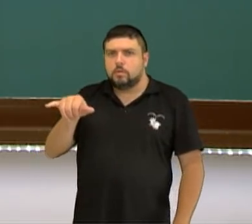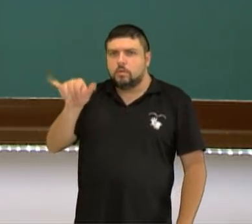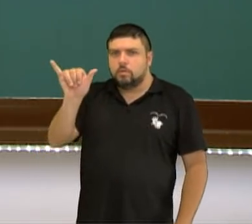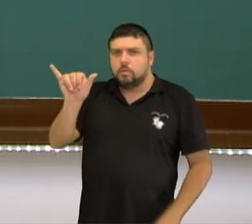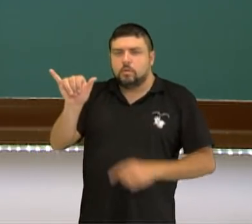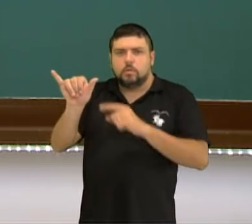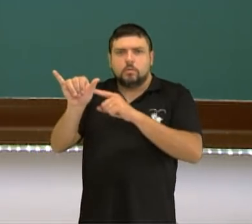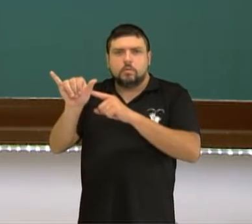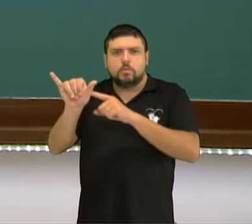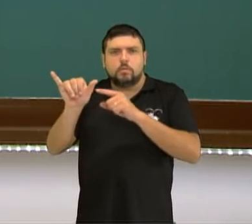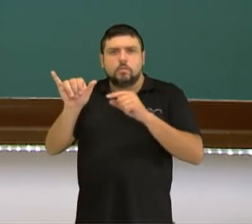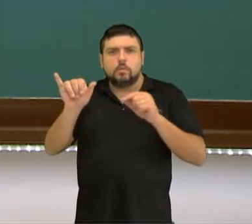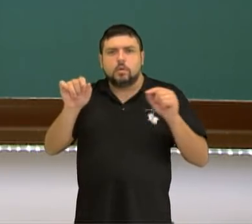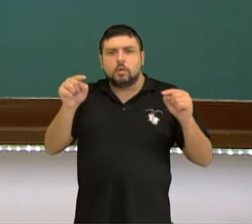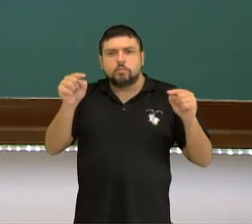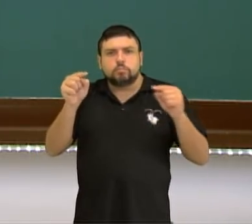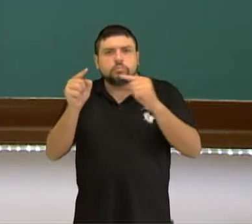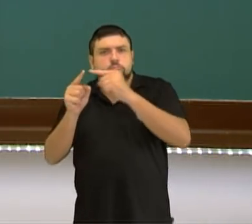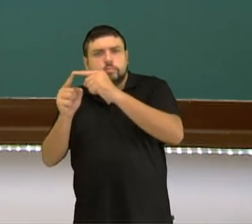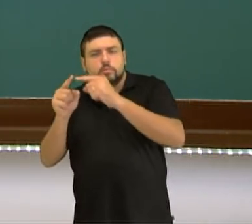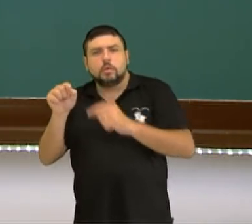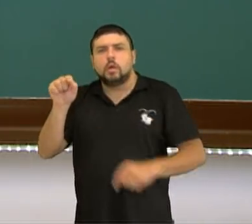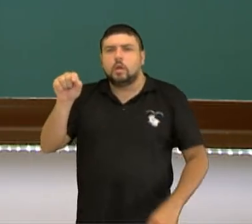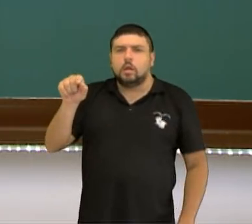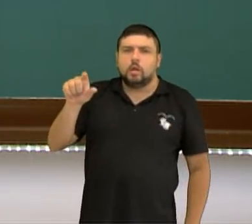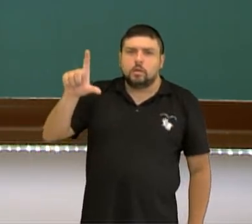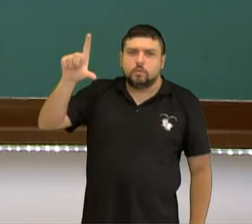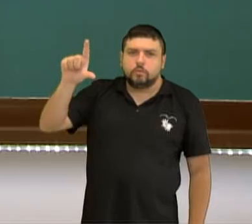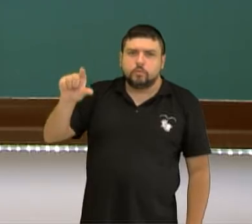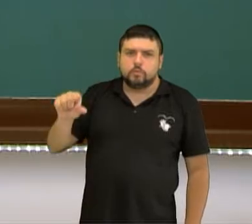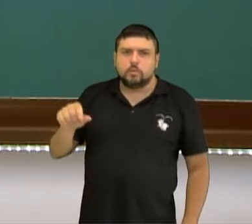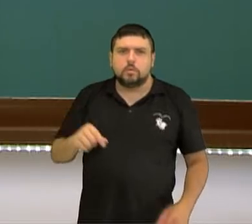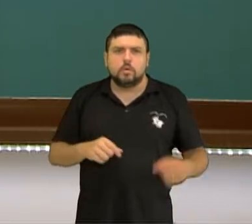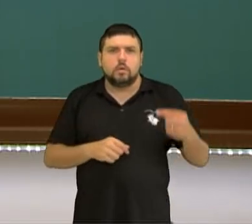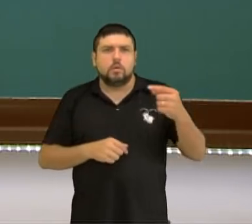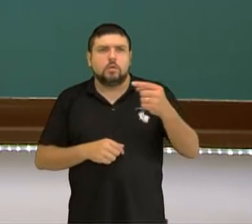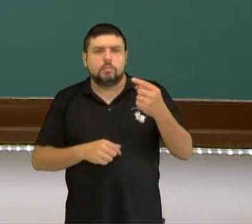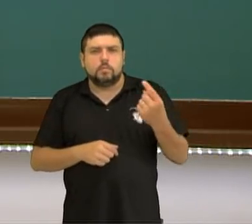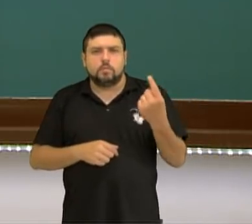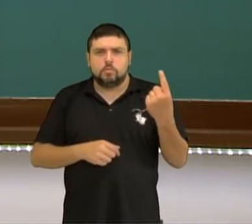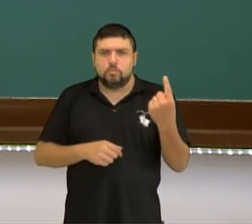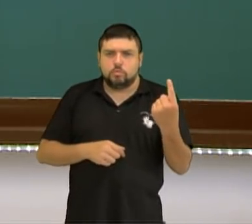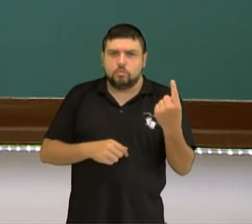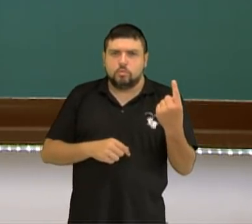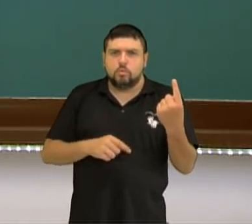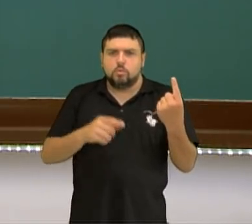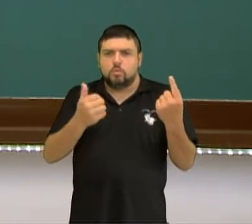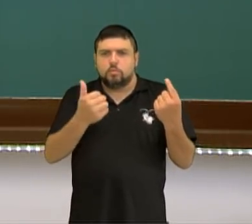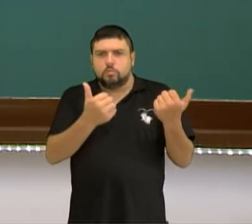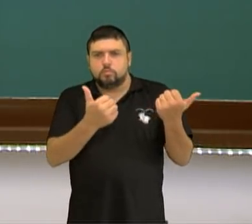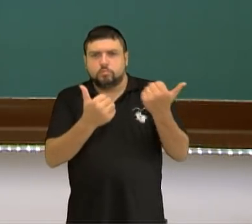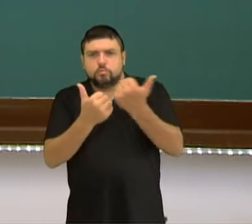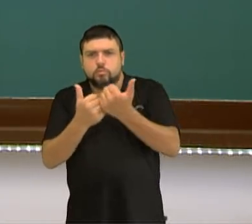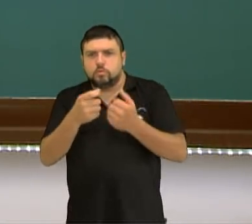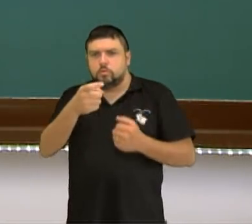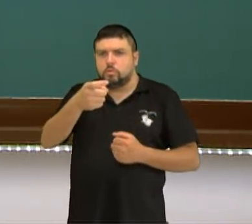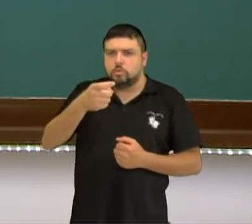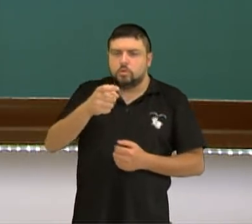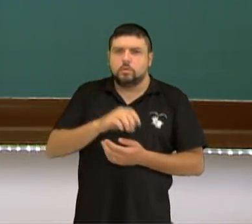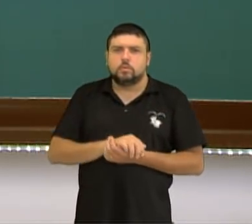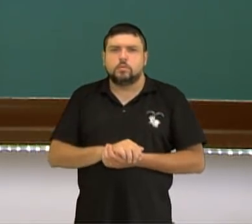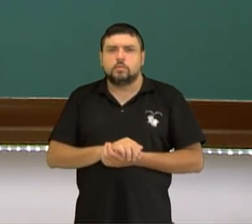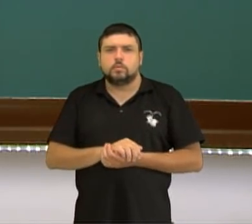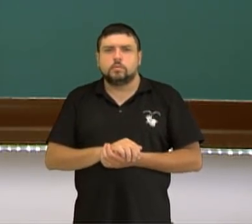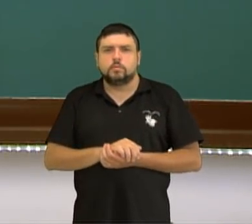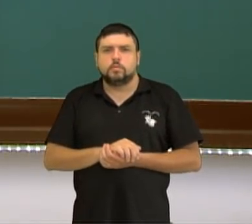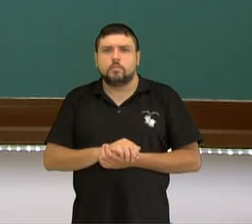valores da saída, eles diminuem. Menos 1 vai entrar no lugar do x. Vamos fazer uma continha de cabeça aqui. Menos